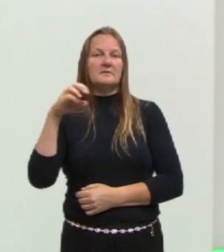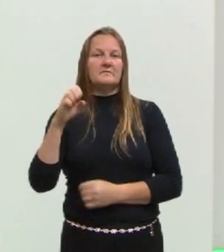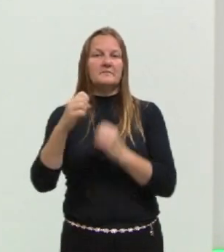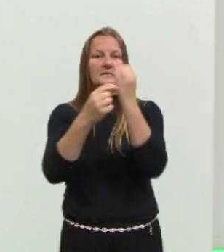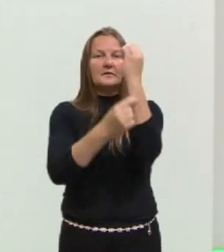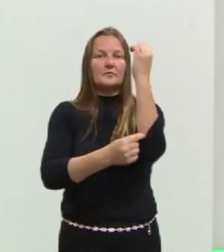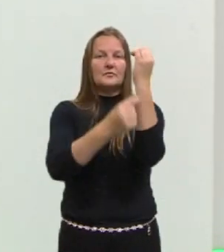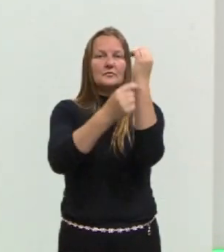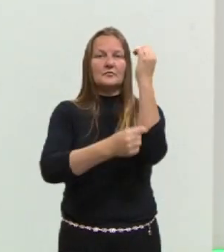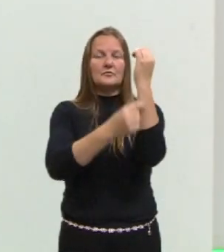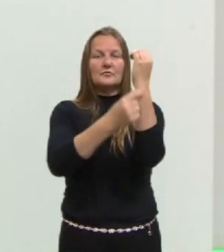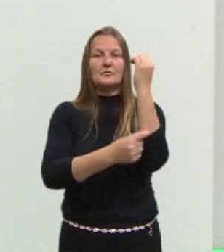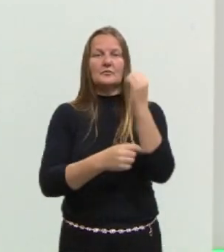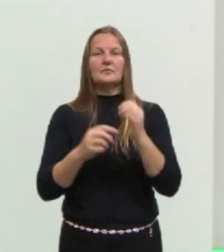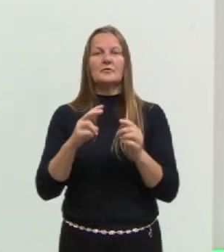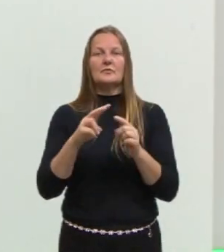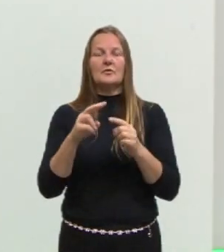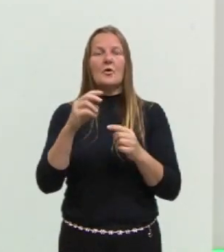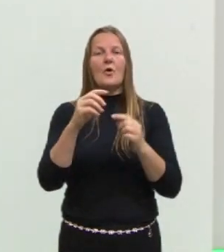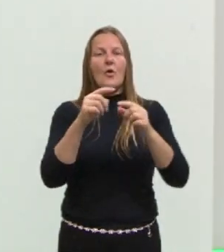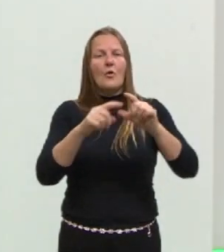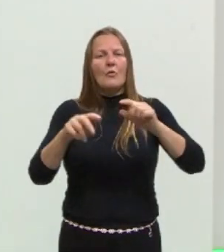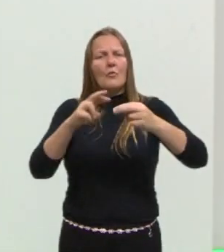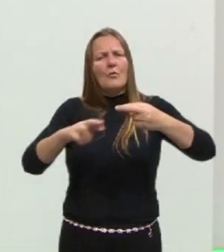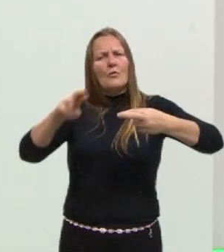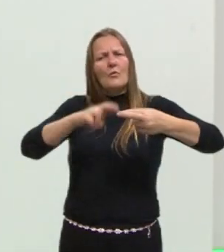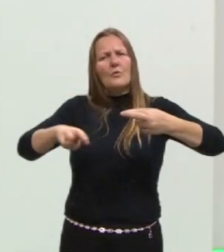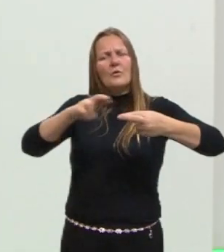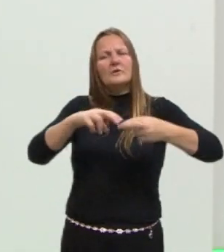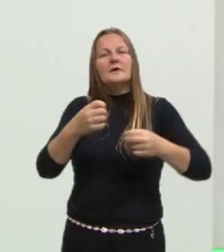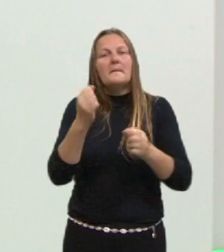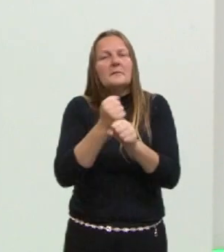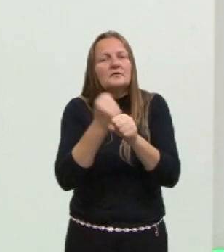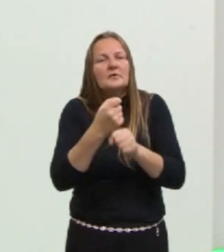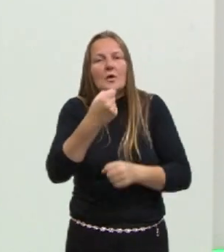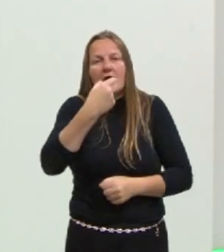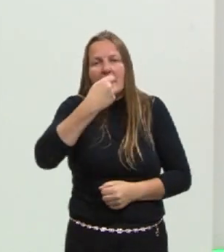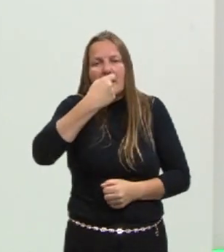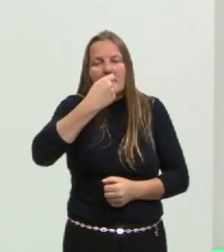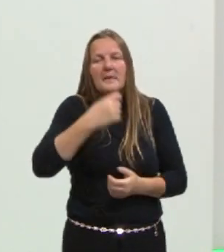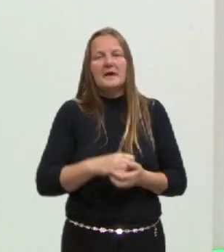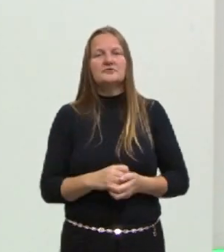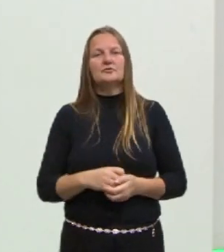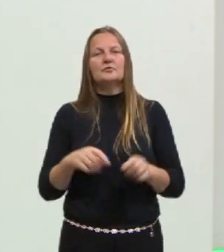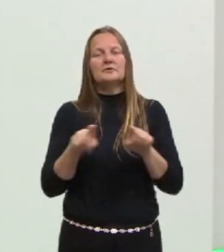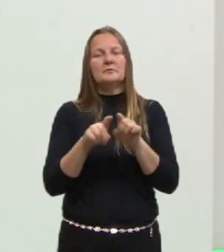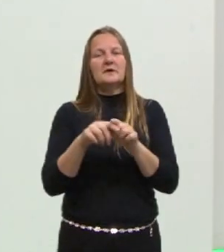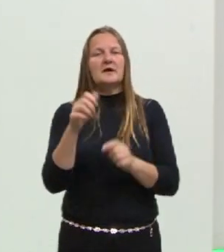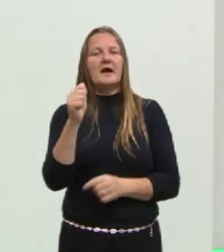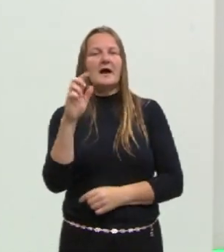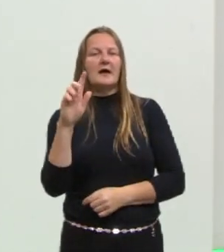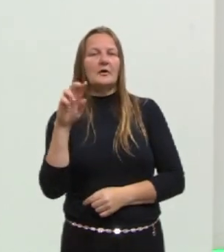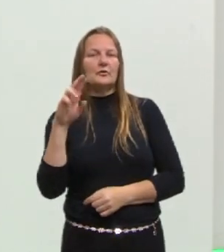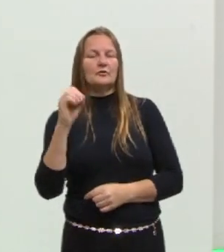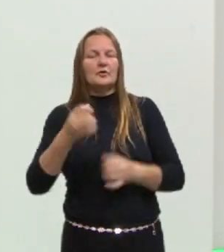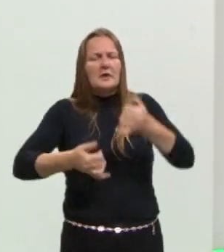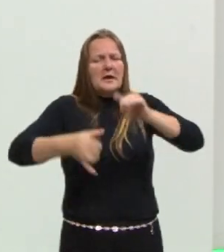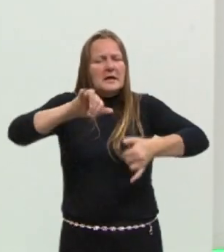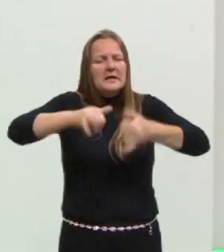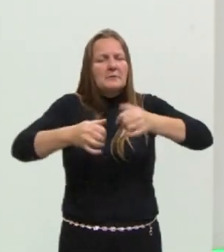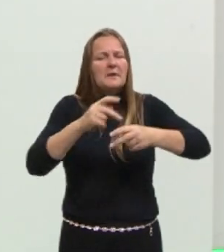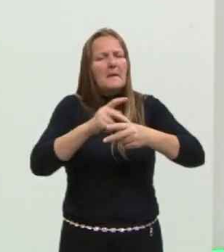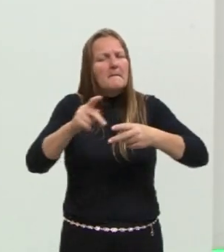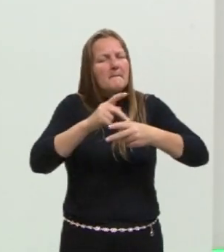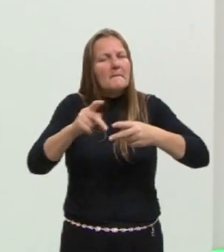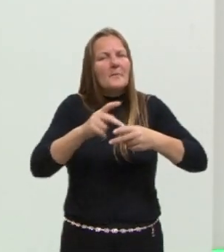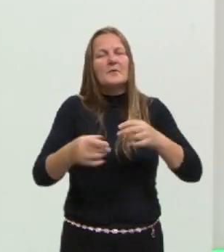para utilizar numa rota catalítica. Isso, gente, é produção de remédio, produção de agrotóxicos, enfim, é química pura, aquela